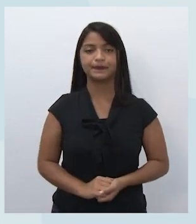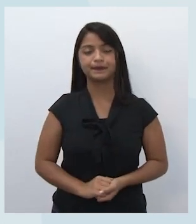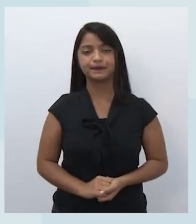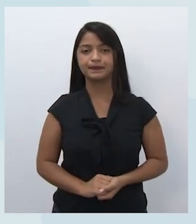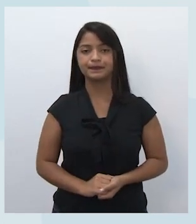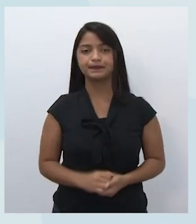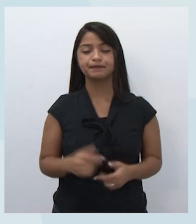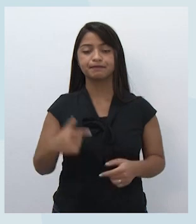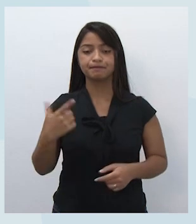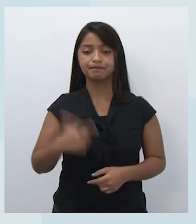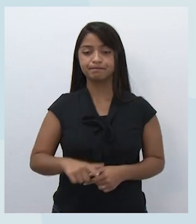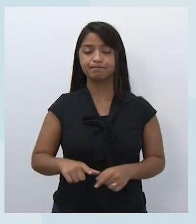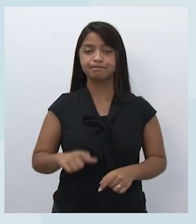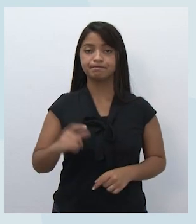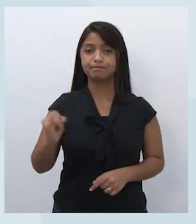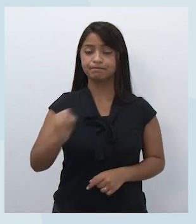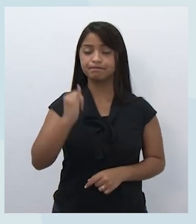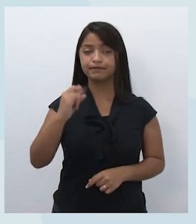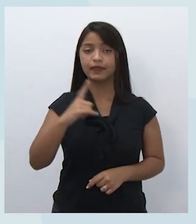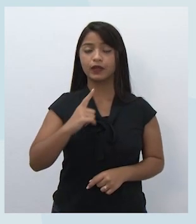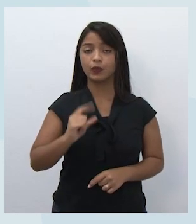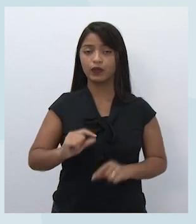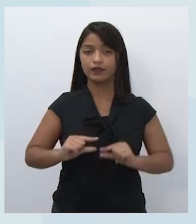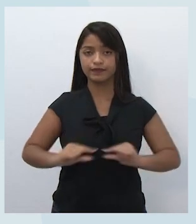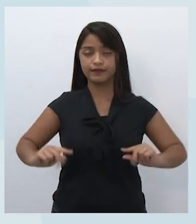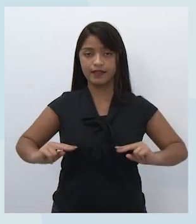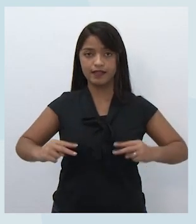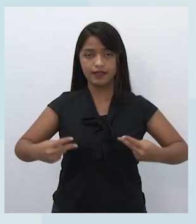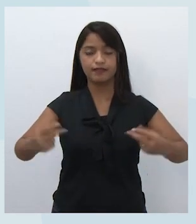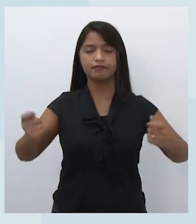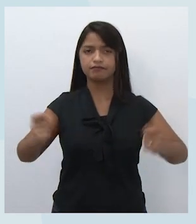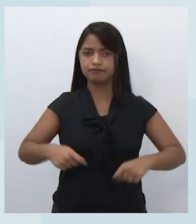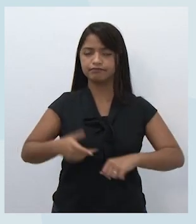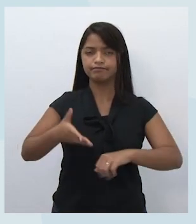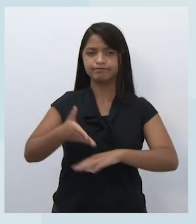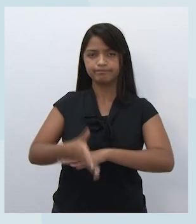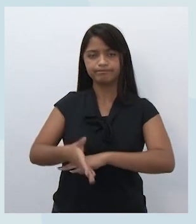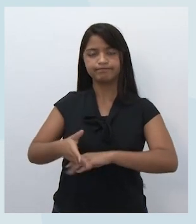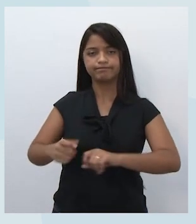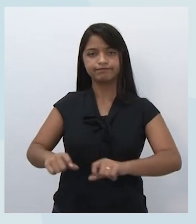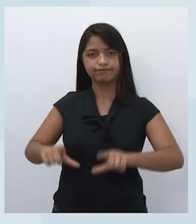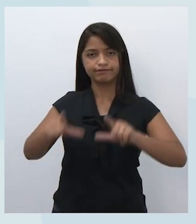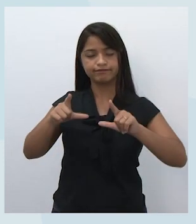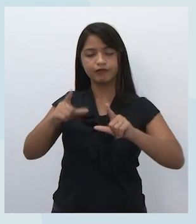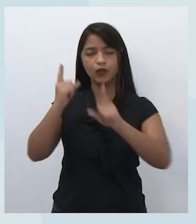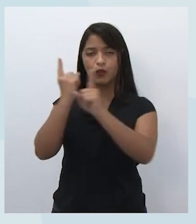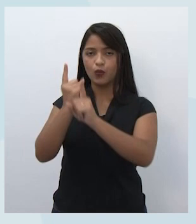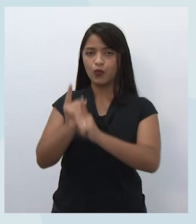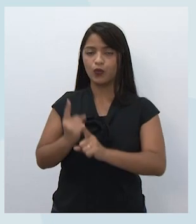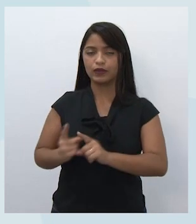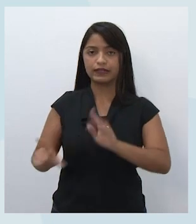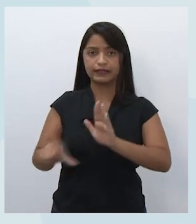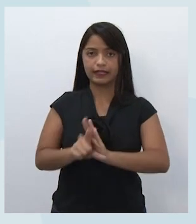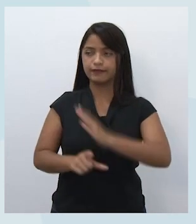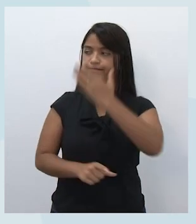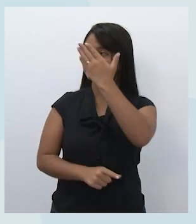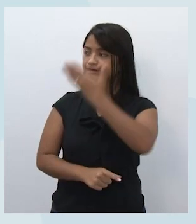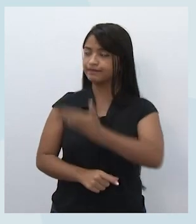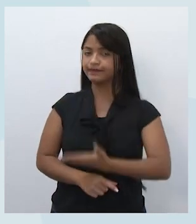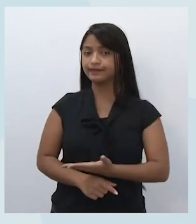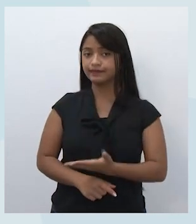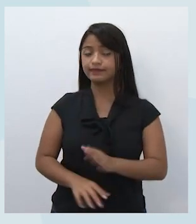Acho também, a gente traz o link de acesso a toda essa legislação. Lembrando que esses PPTs vão